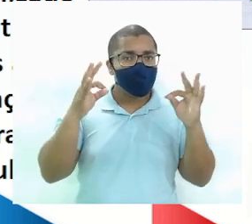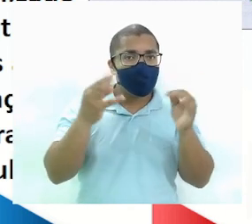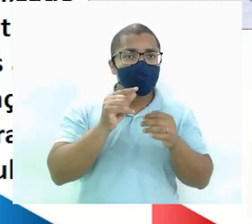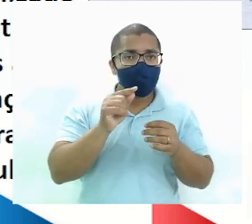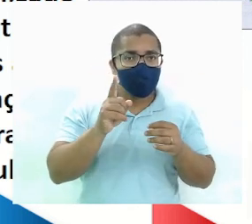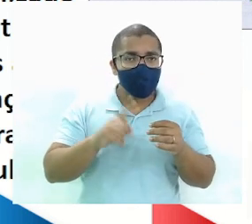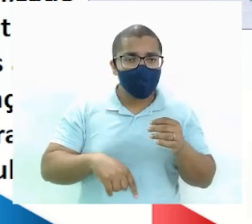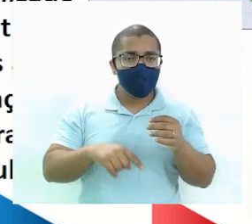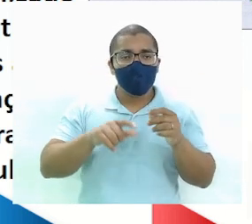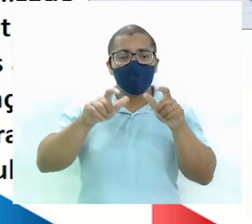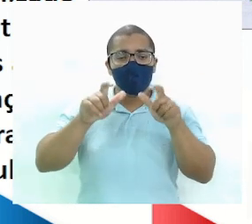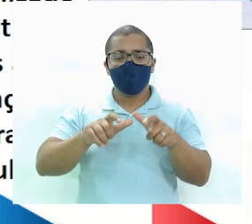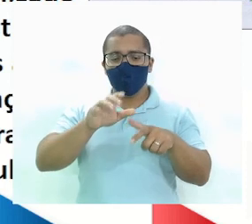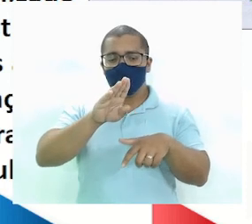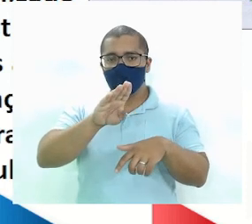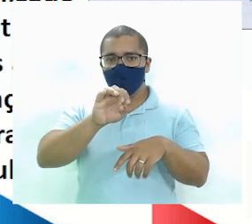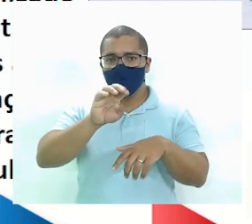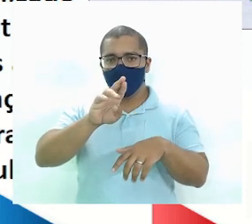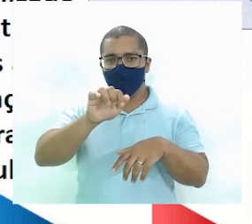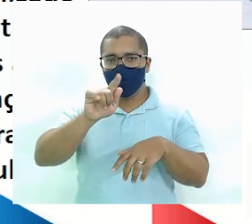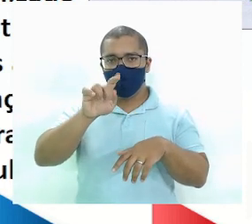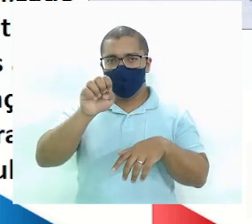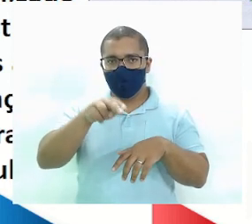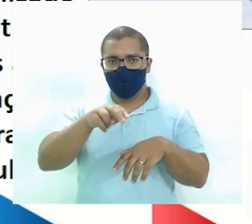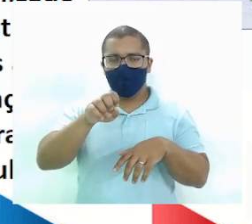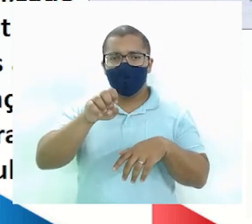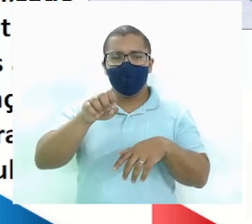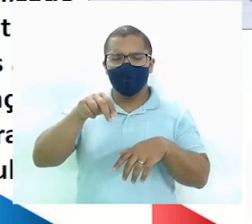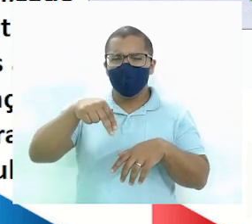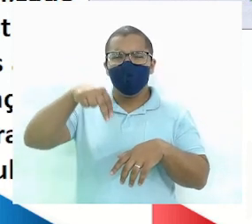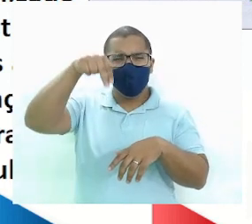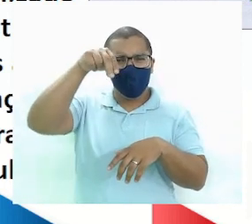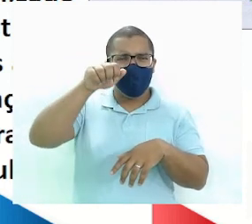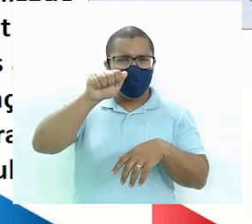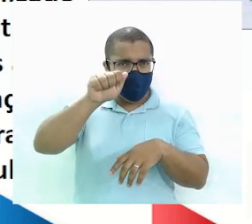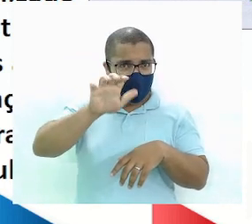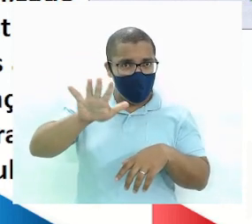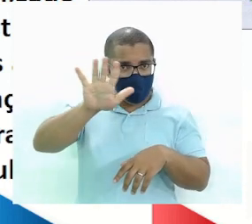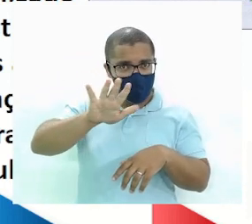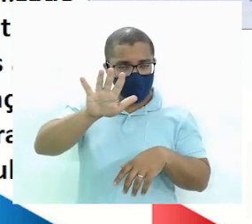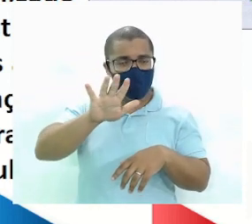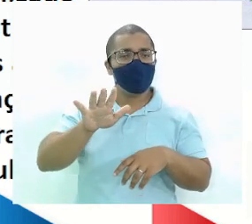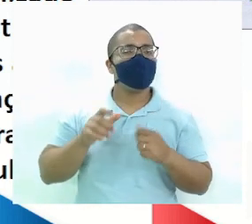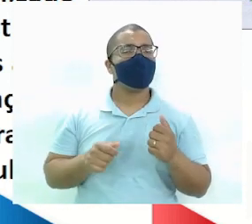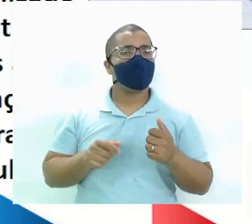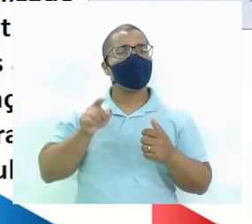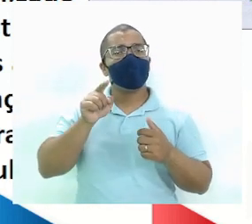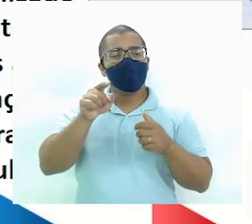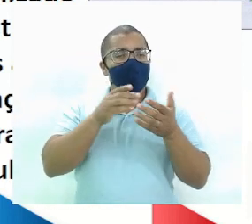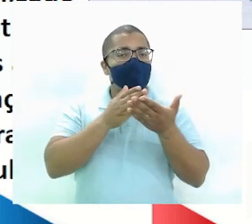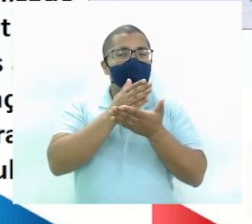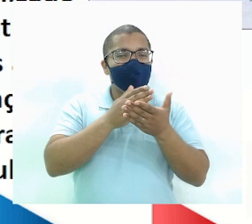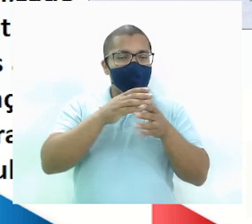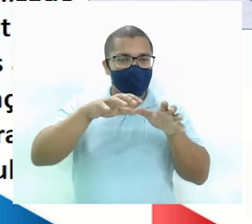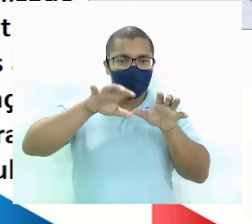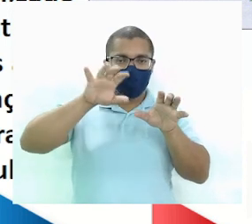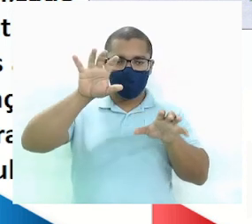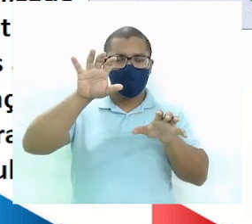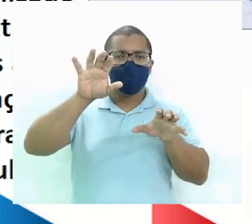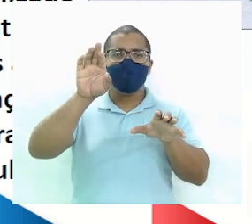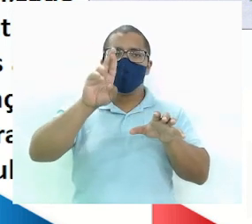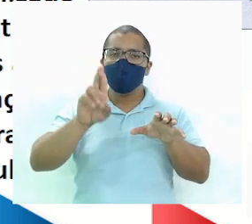de Bering, localizado do norte da Ásia. Essa faixa de terra faz uma divisão entre os Estados Unidos e a